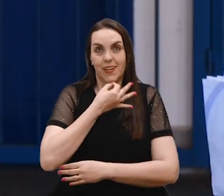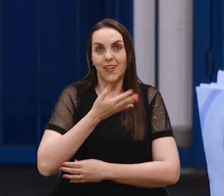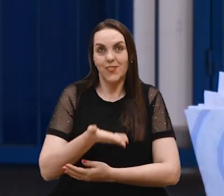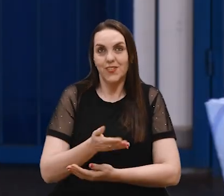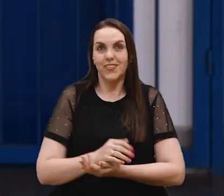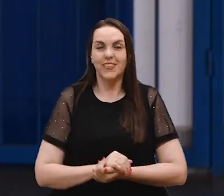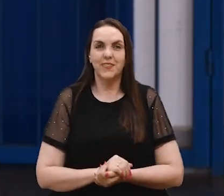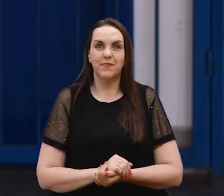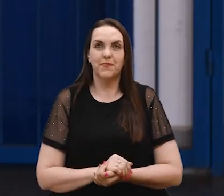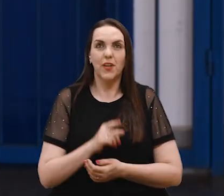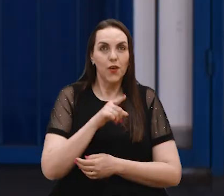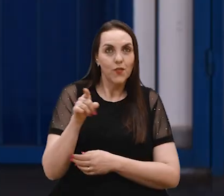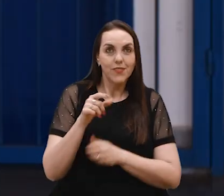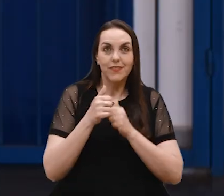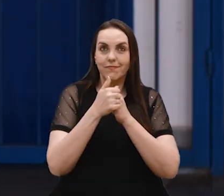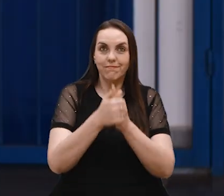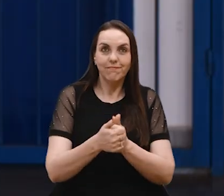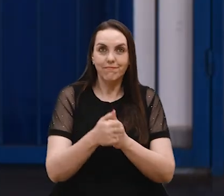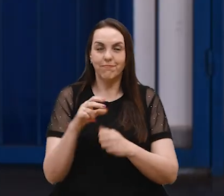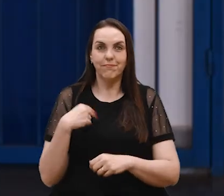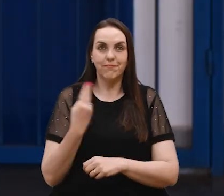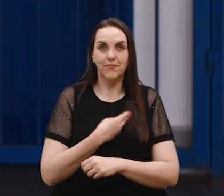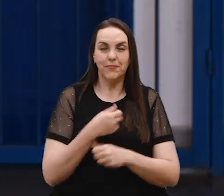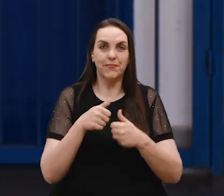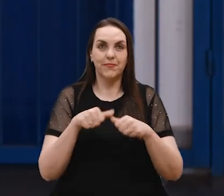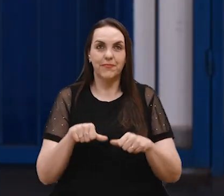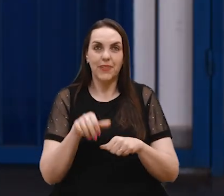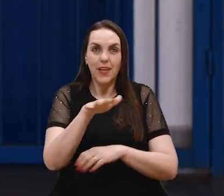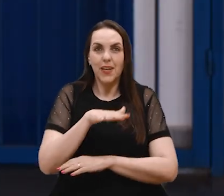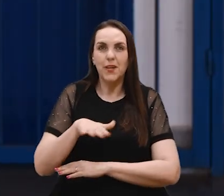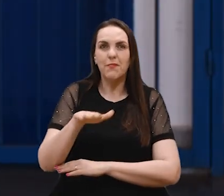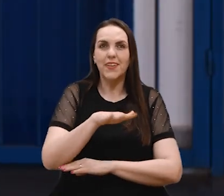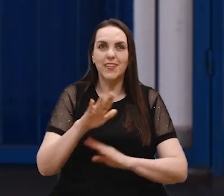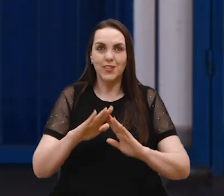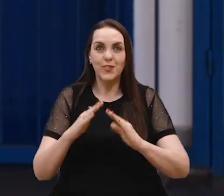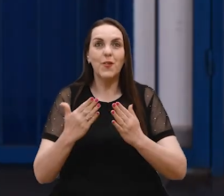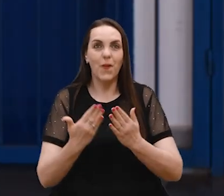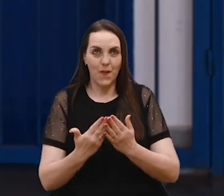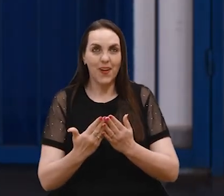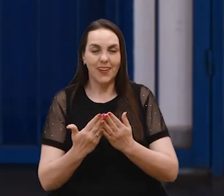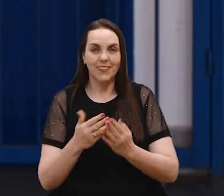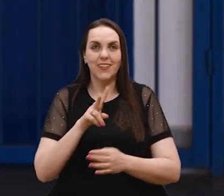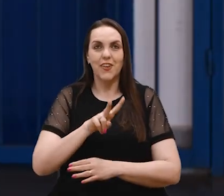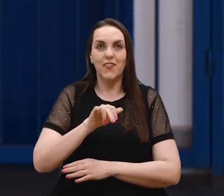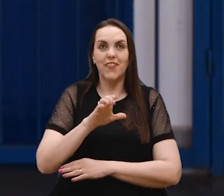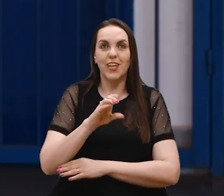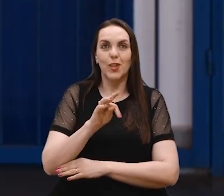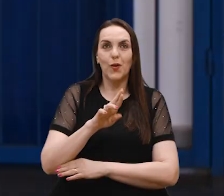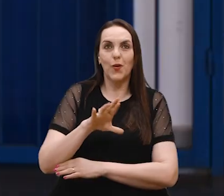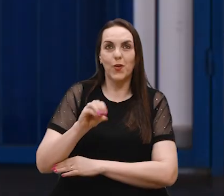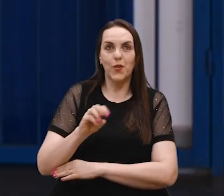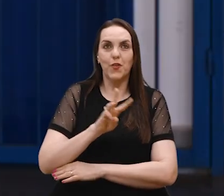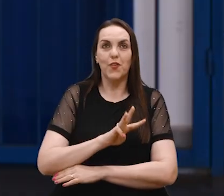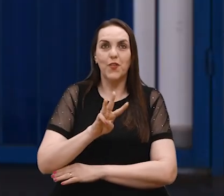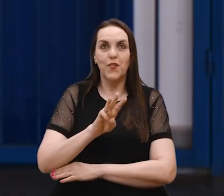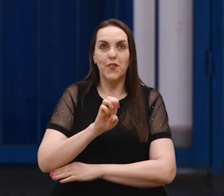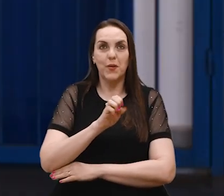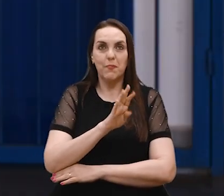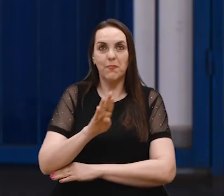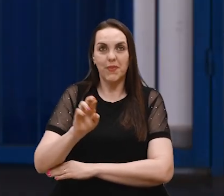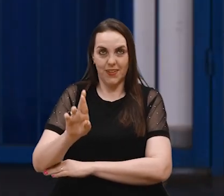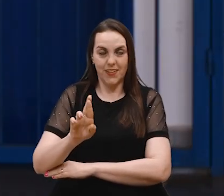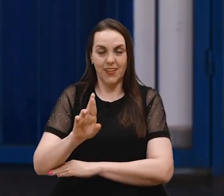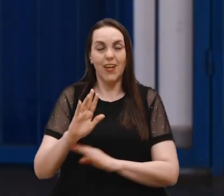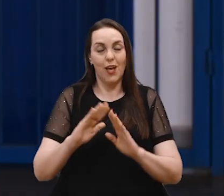Caxias do Sul. Você pode acompanhar, a gente está no ambiente escolar da Escola Victório Weber, que é uma escola estadual